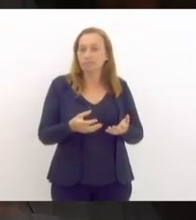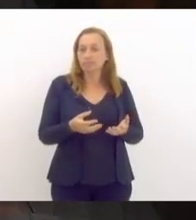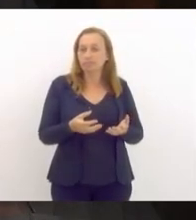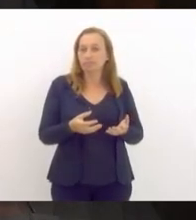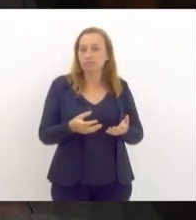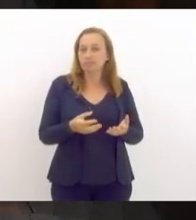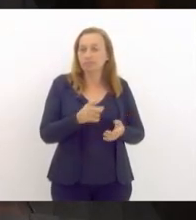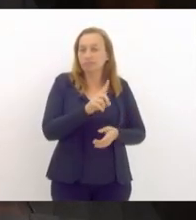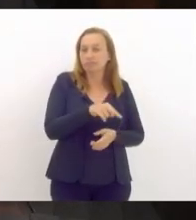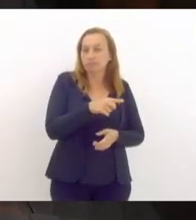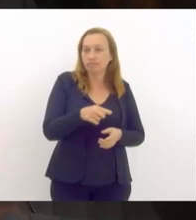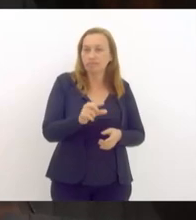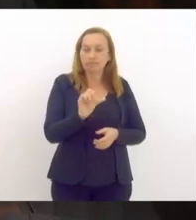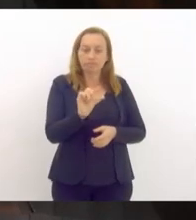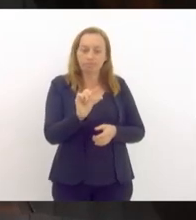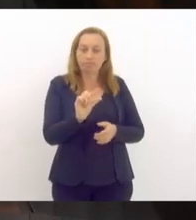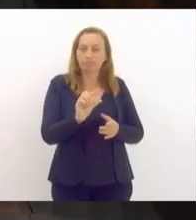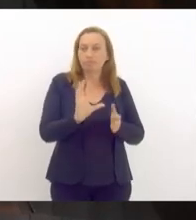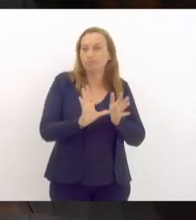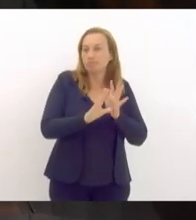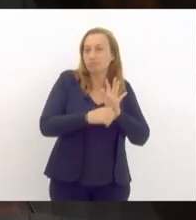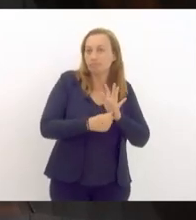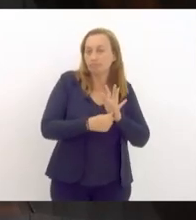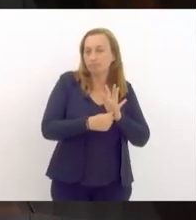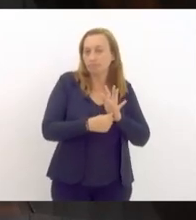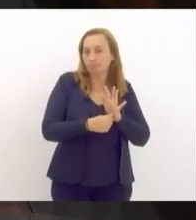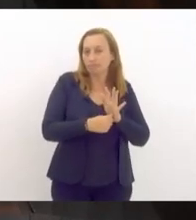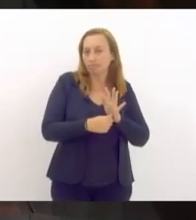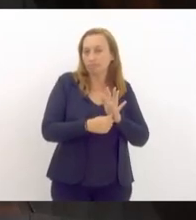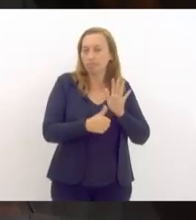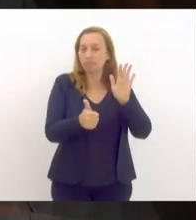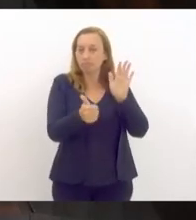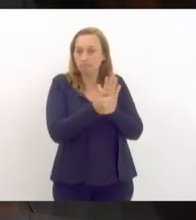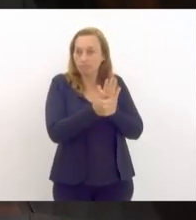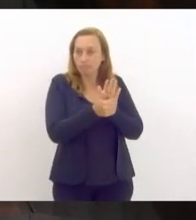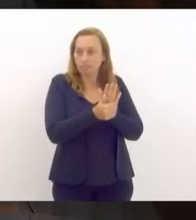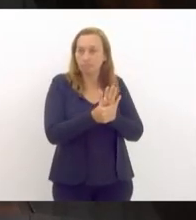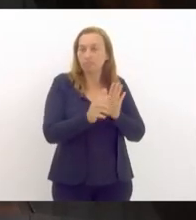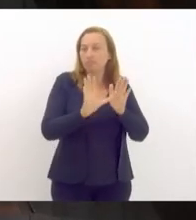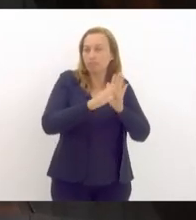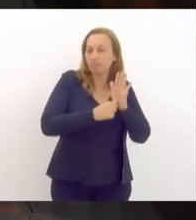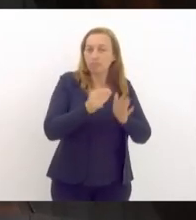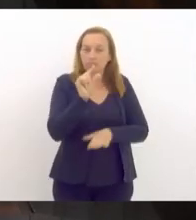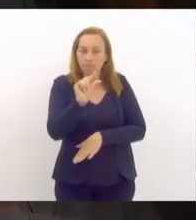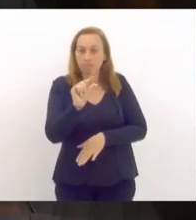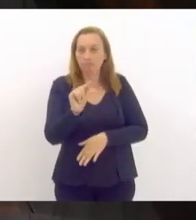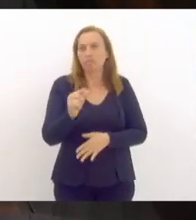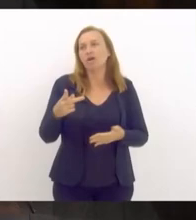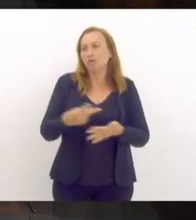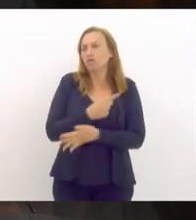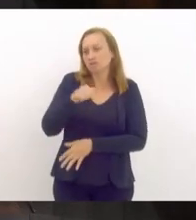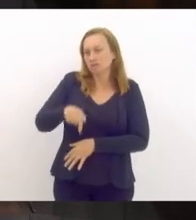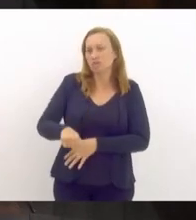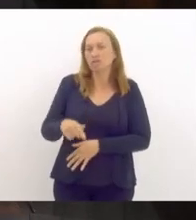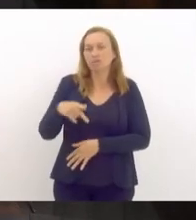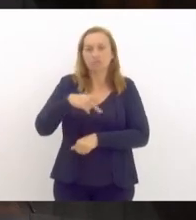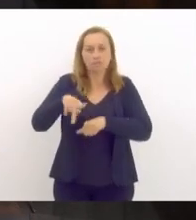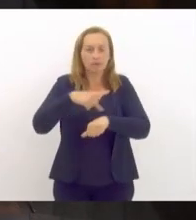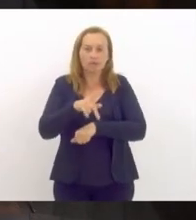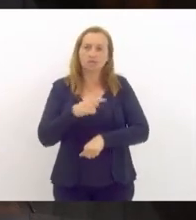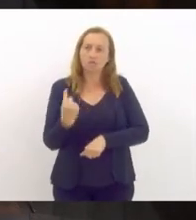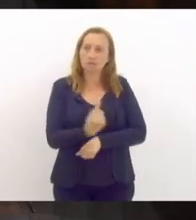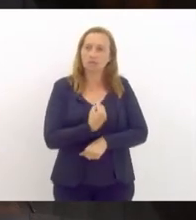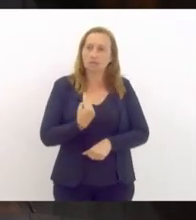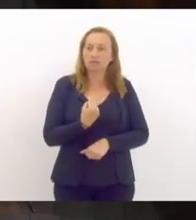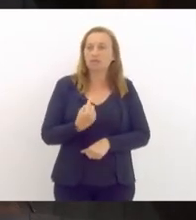Furtos legalizar os Furtos isso aconteceu aqui no nosso país e a deputada